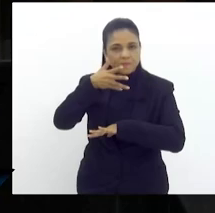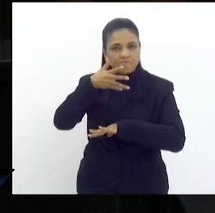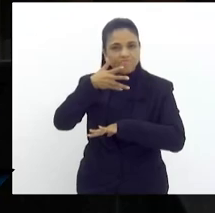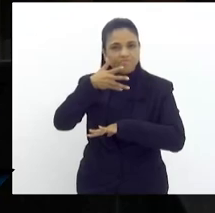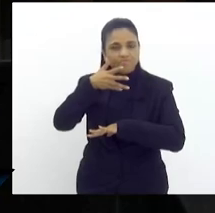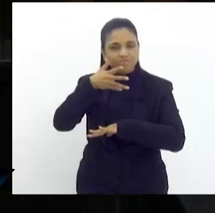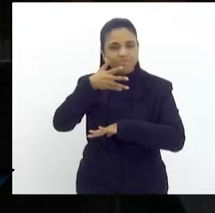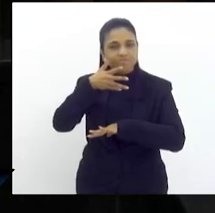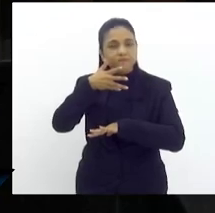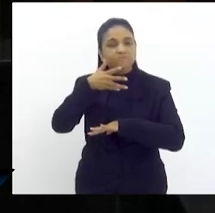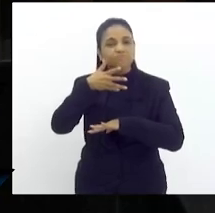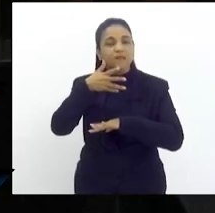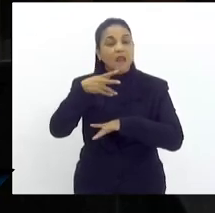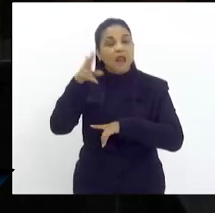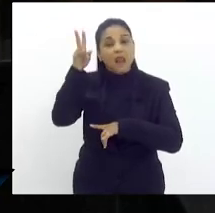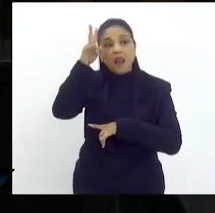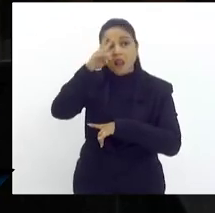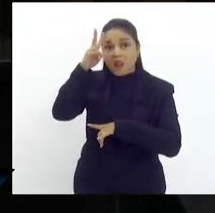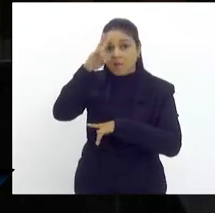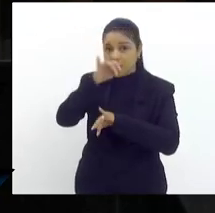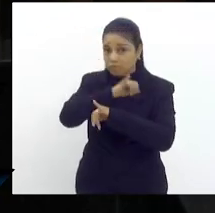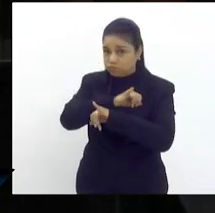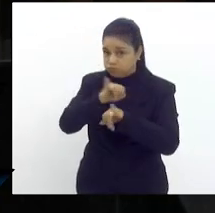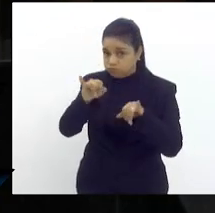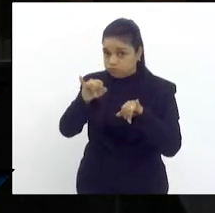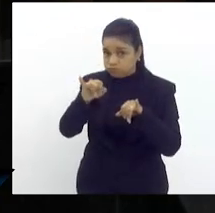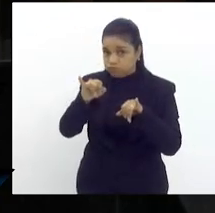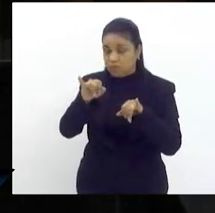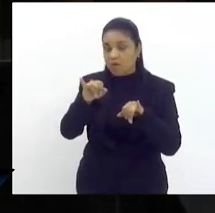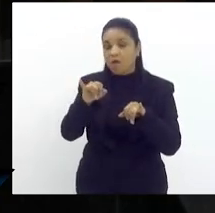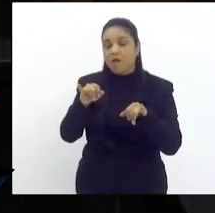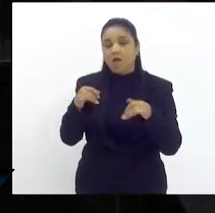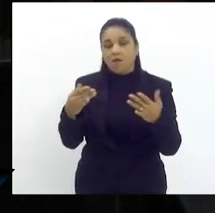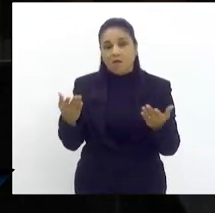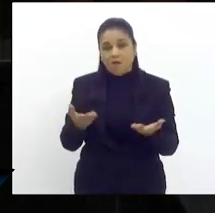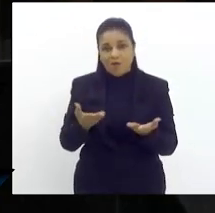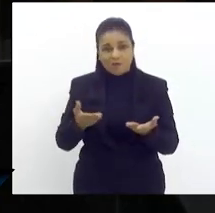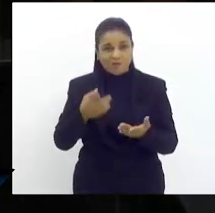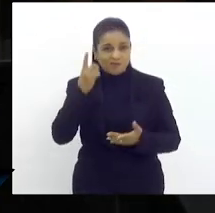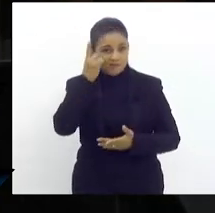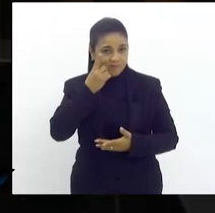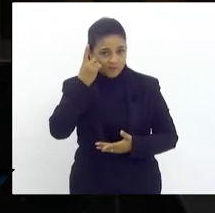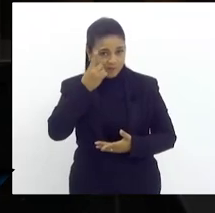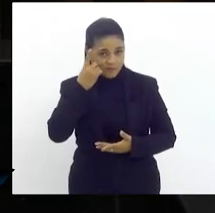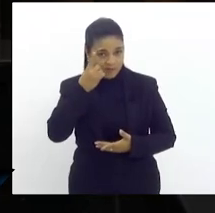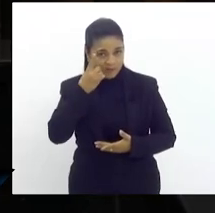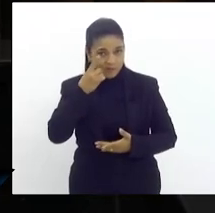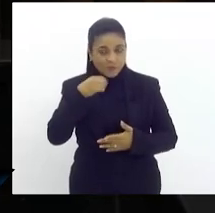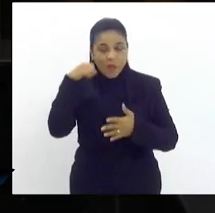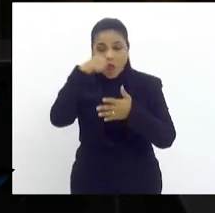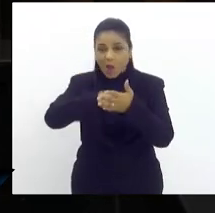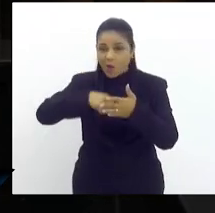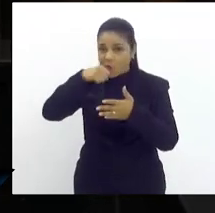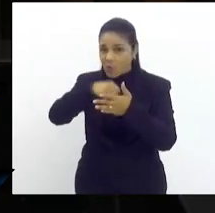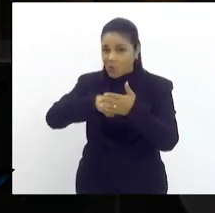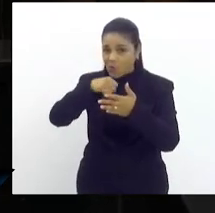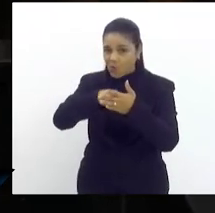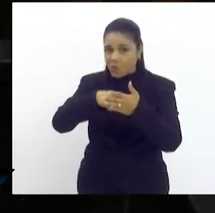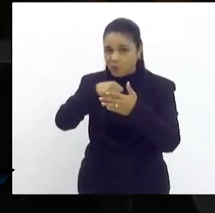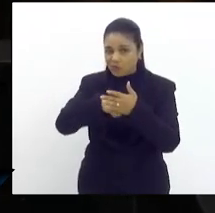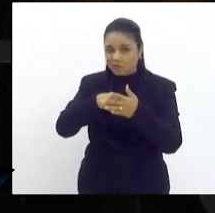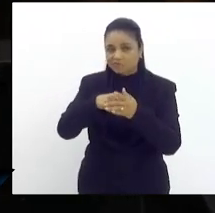justamente para poder relembrar inclusive aos colegas aqui da Assembleia a nossa luta no primeiro mandato que era